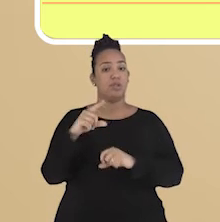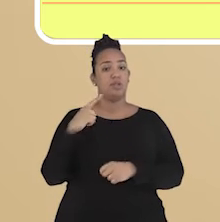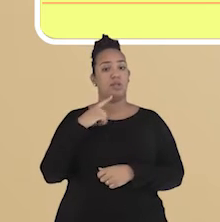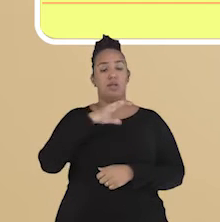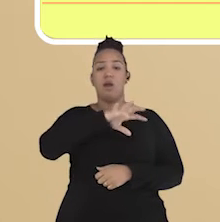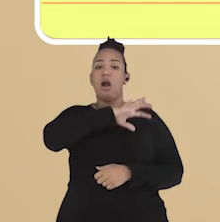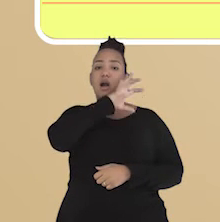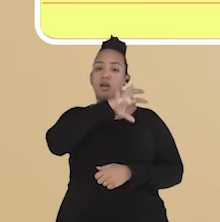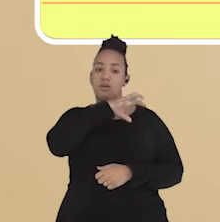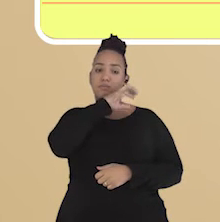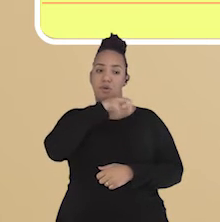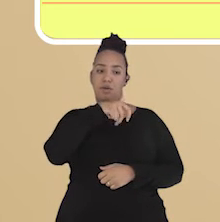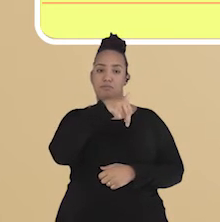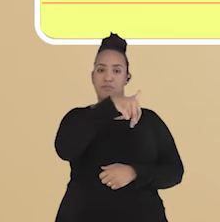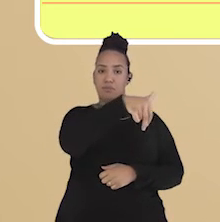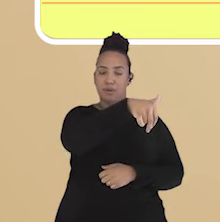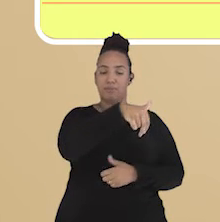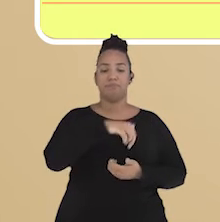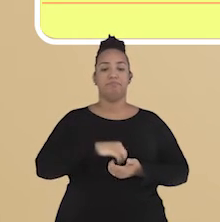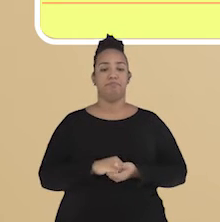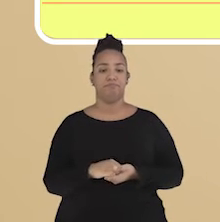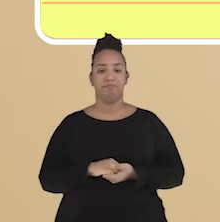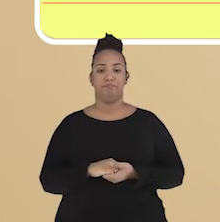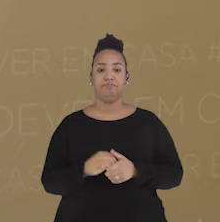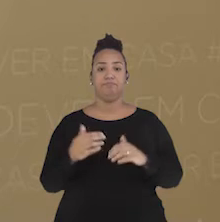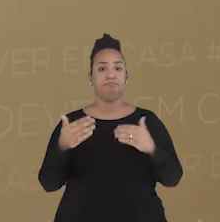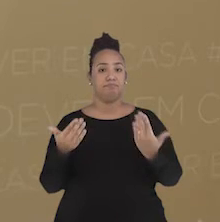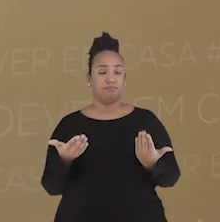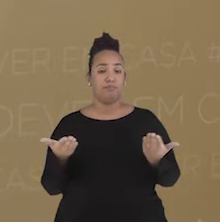desenhado, indica que podem ter animais na pista.